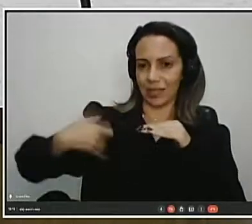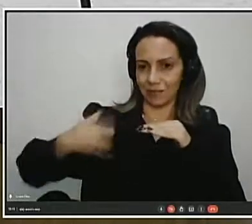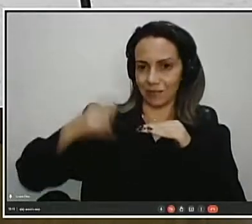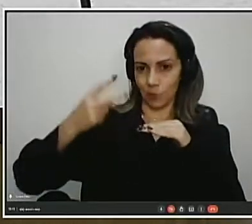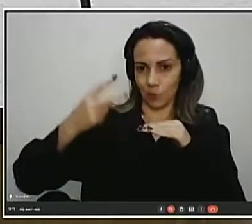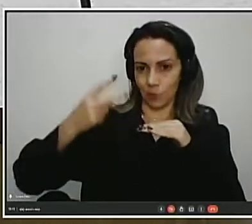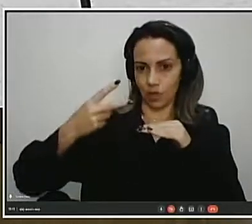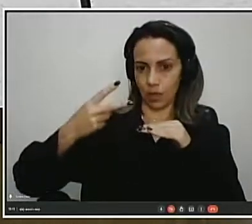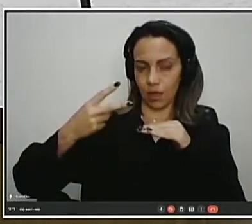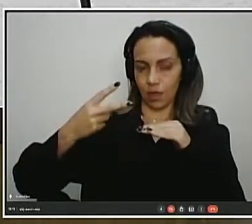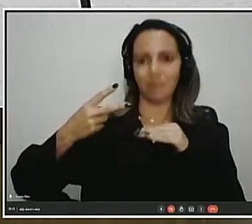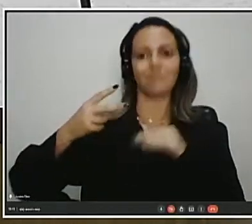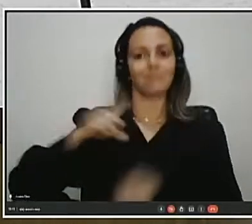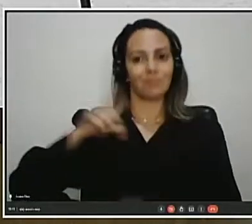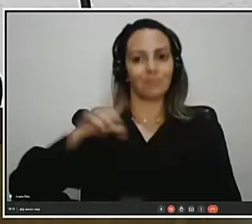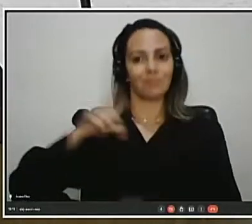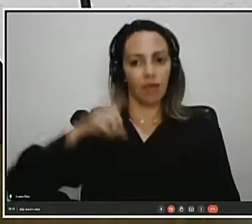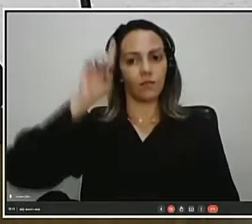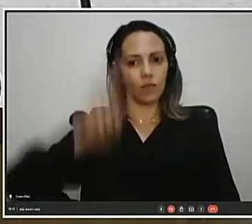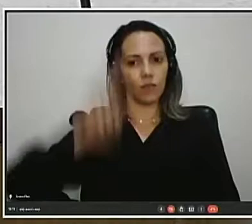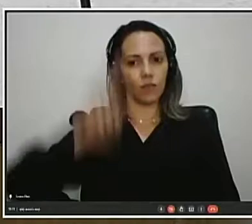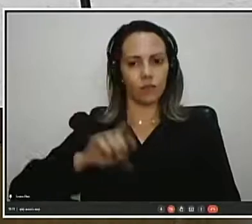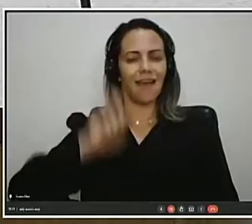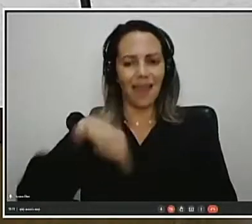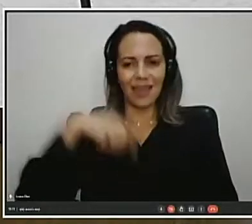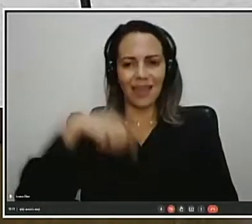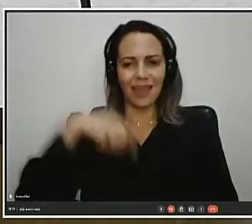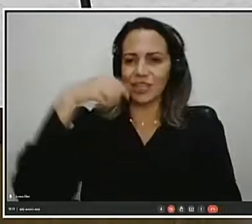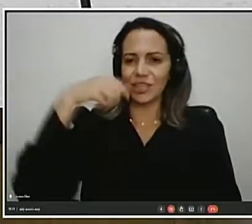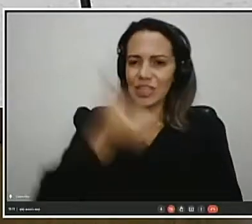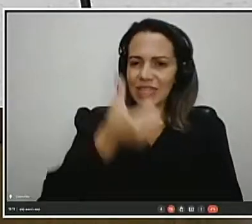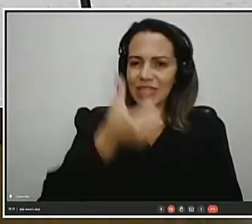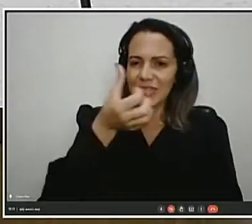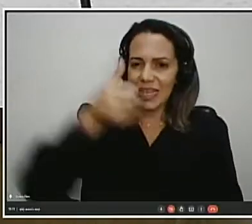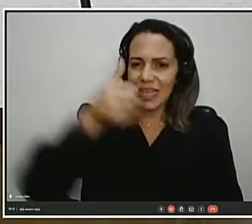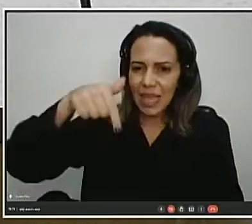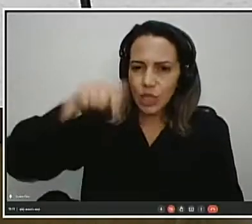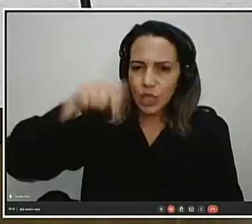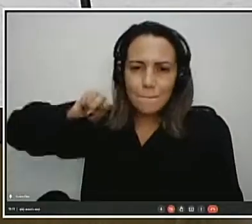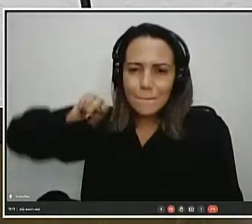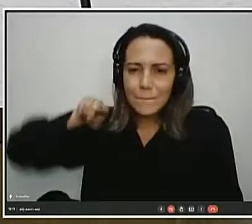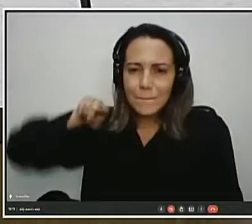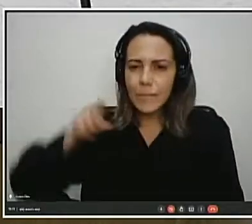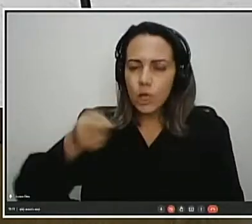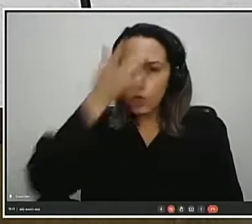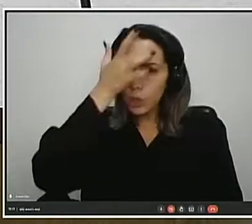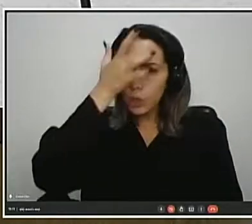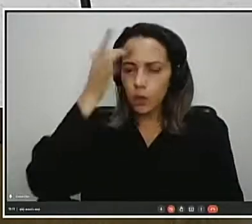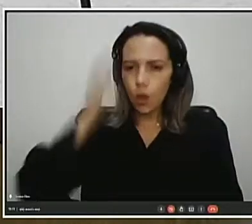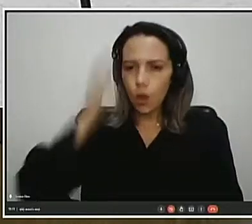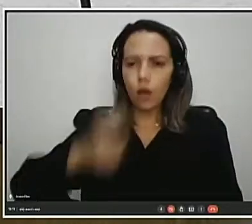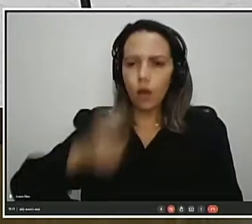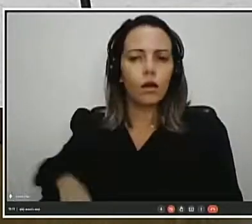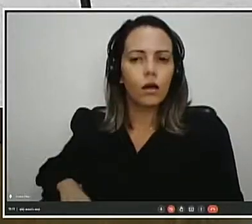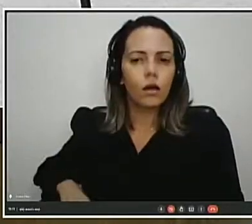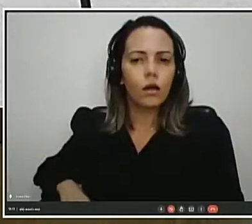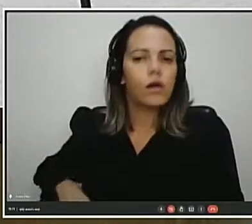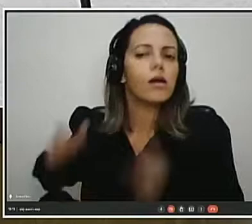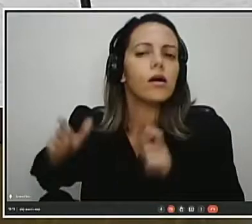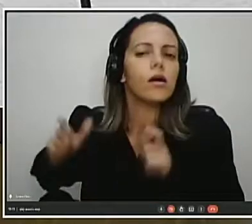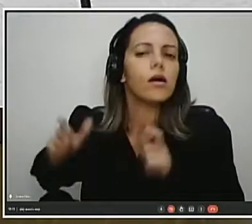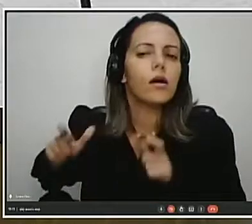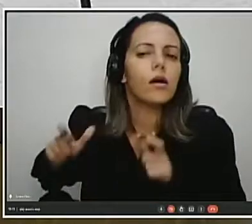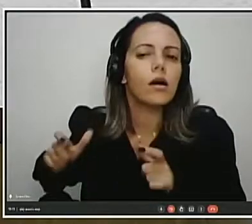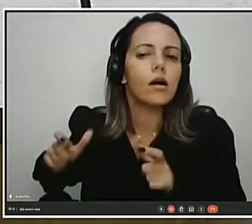São 17.300.000 pessoas. Pergunto novamente, onde estavam e